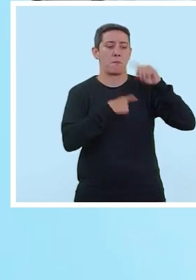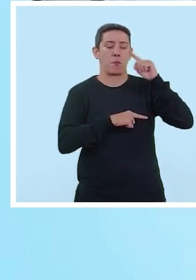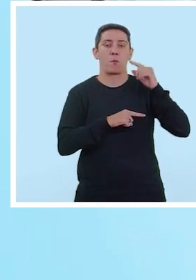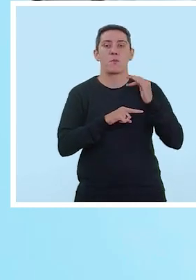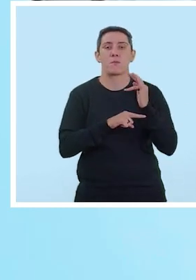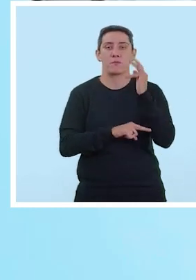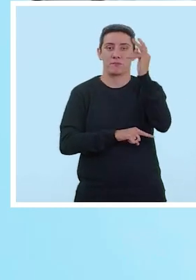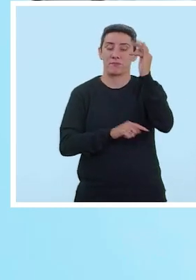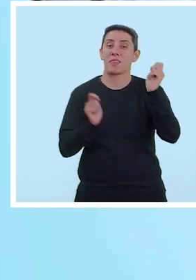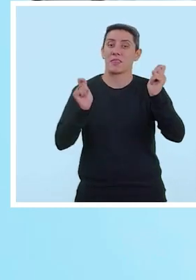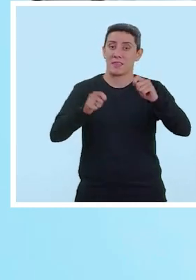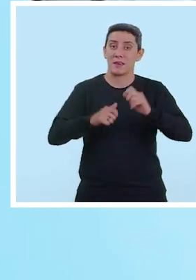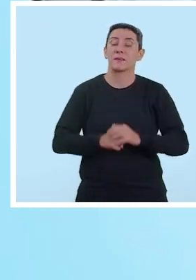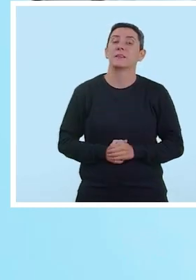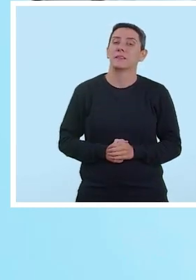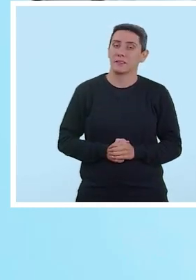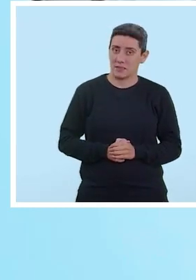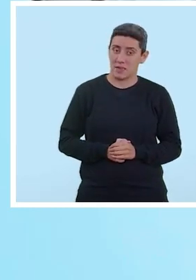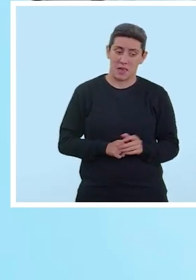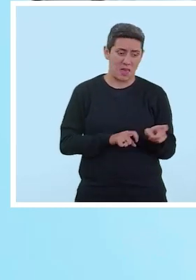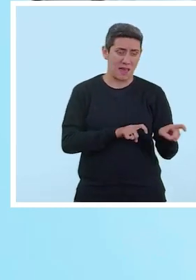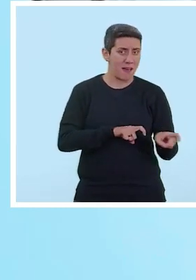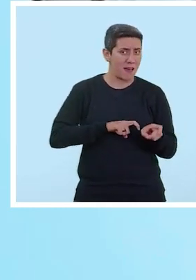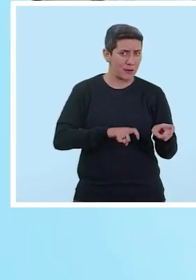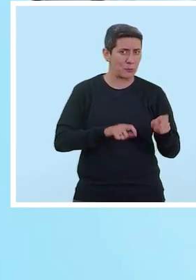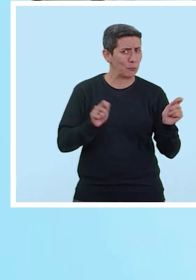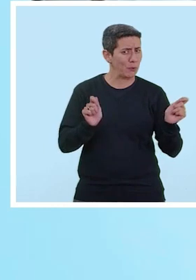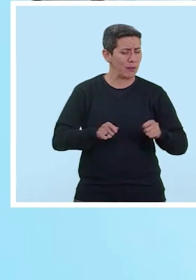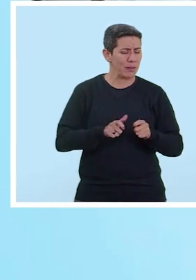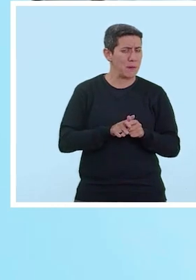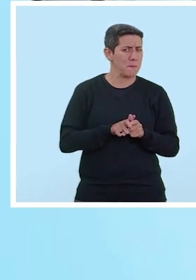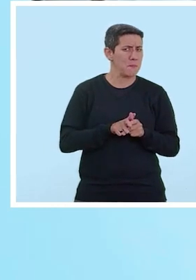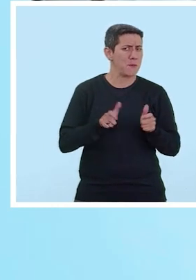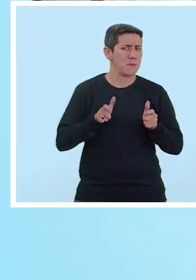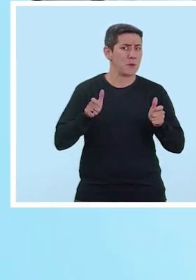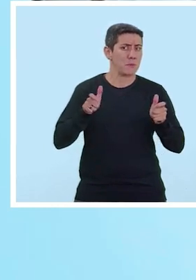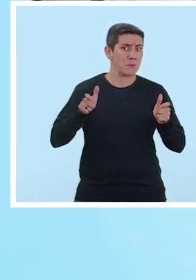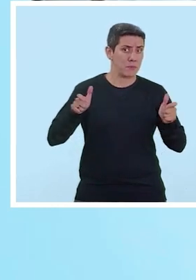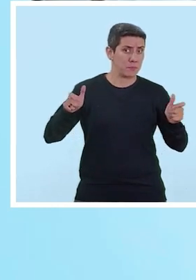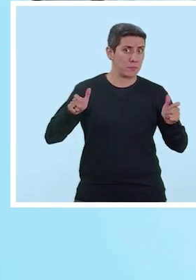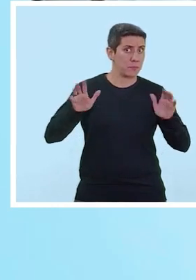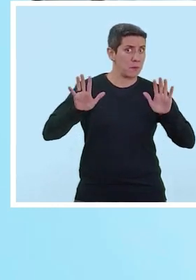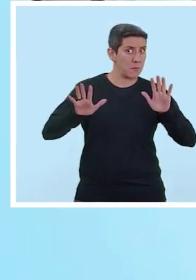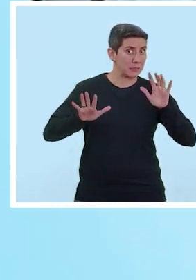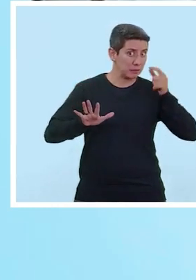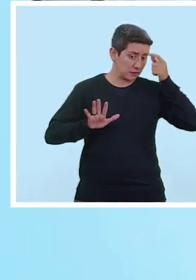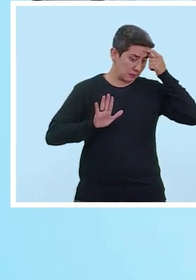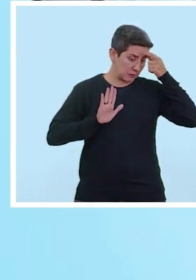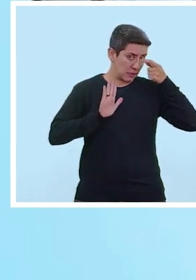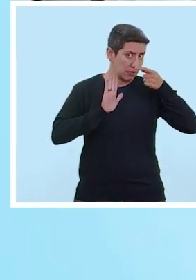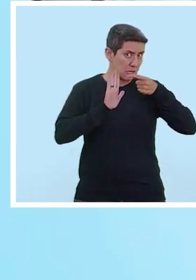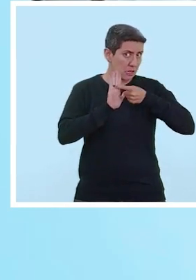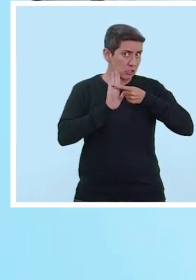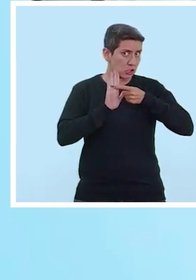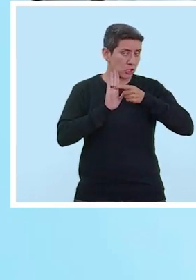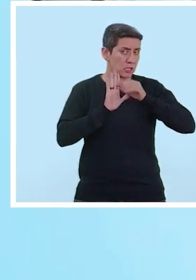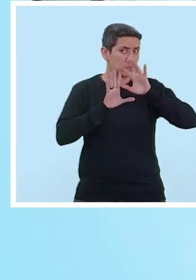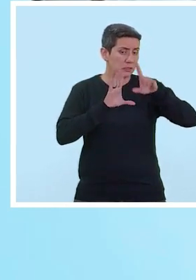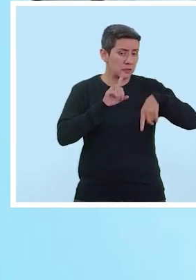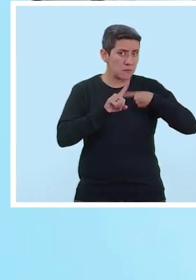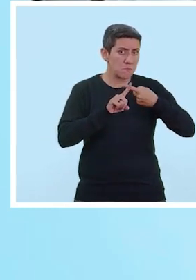próximo dos anos a agricultura tem muito a crescer no país e com o uso de inteligência com o uso de